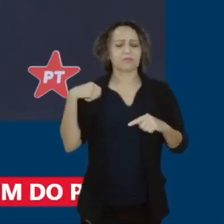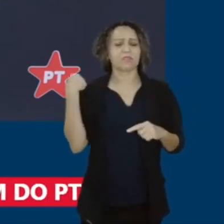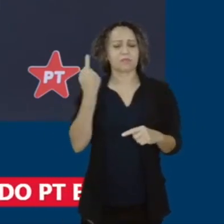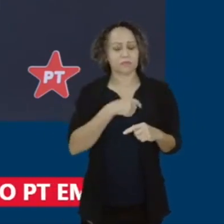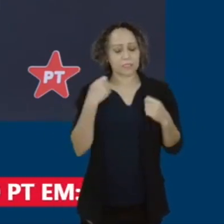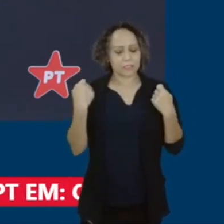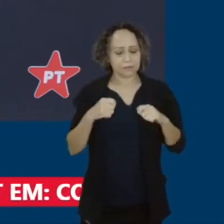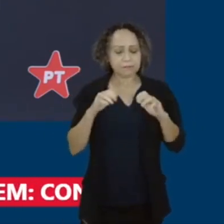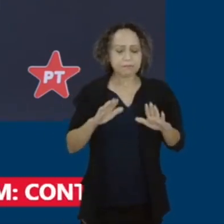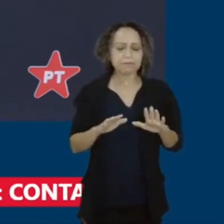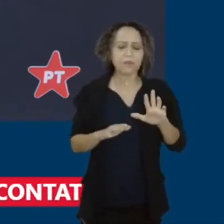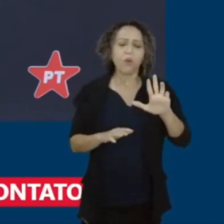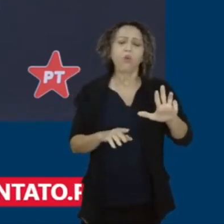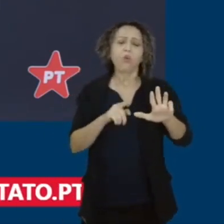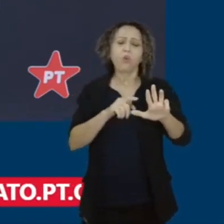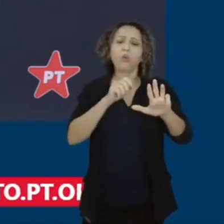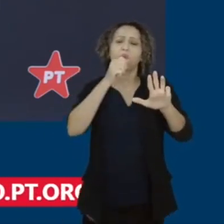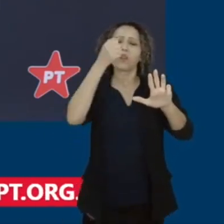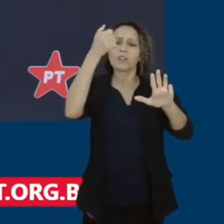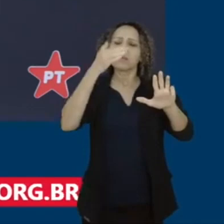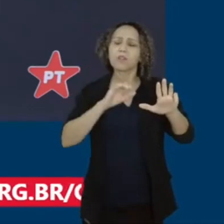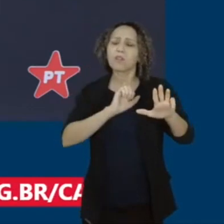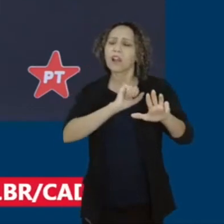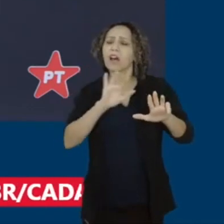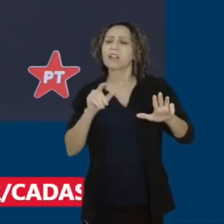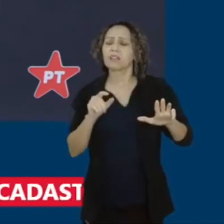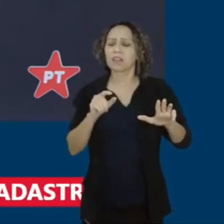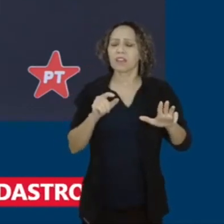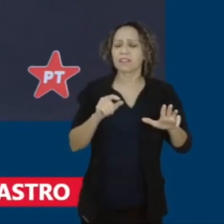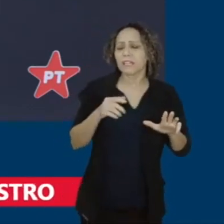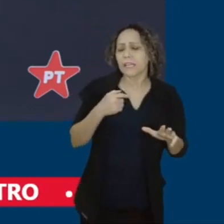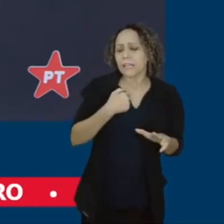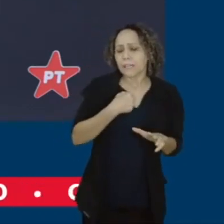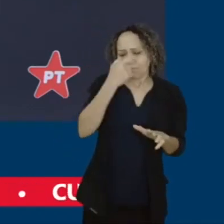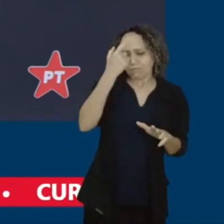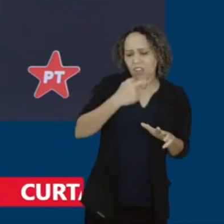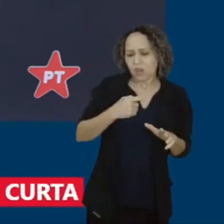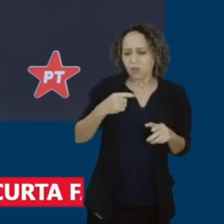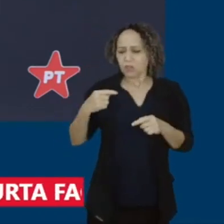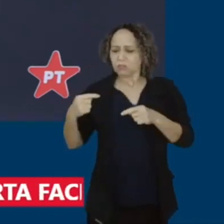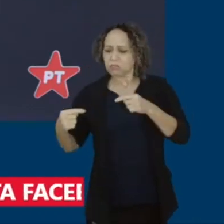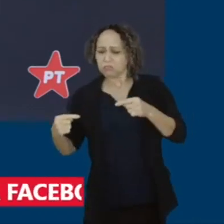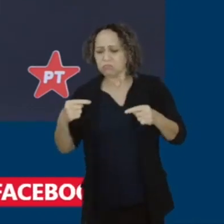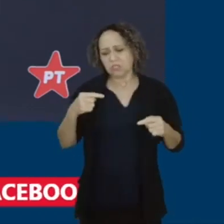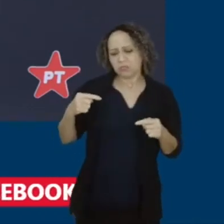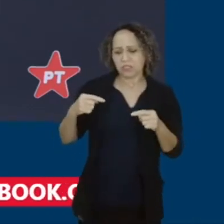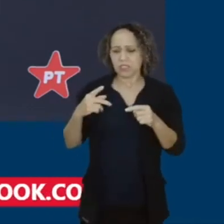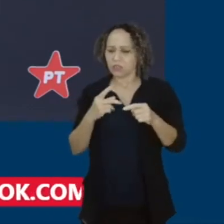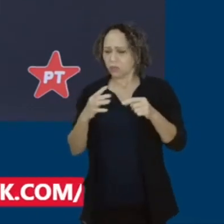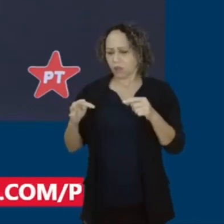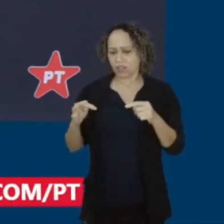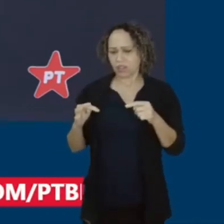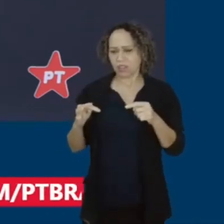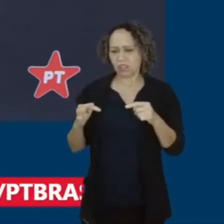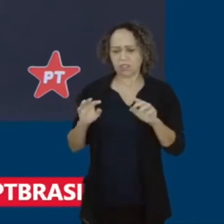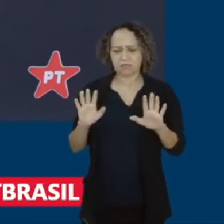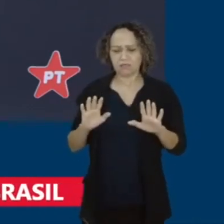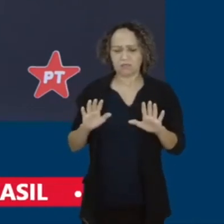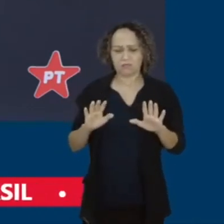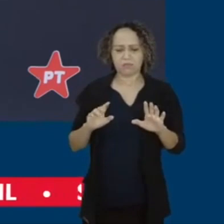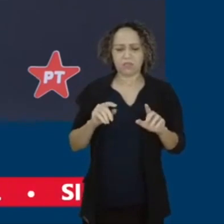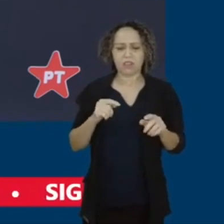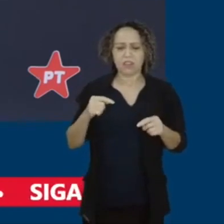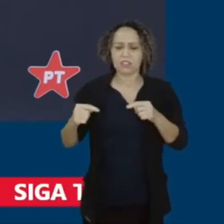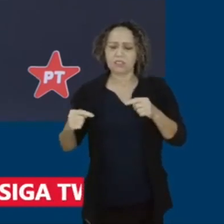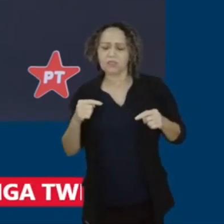claro é que as divergências que eu tive com o PT eram divergências de um companheiro. E companheiros são aqueles